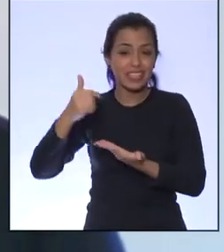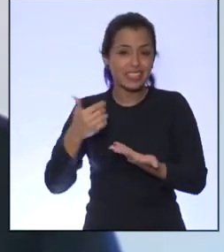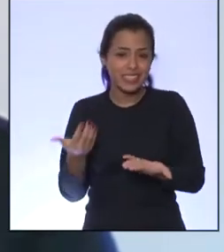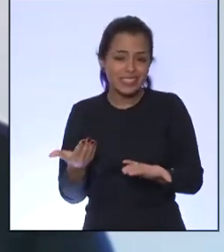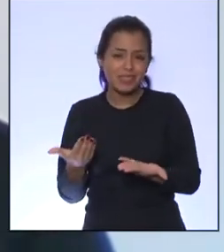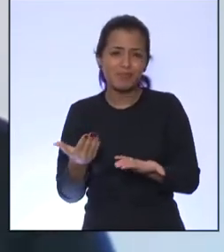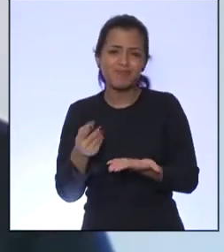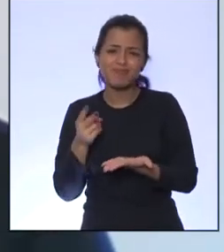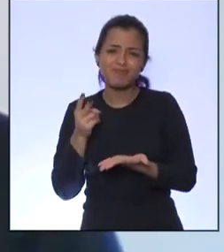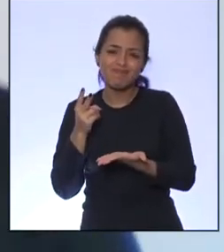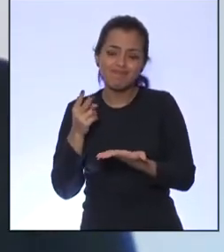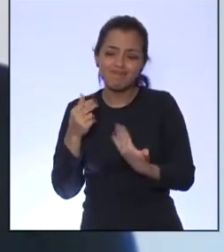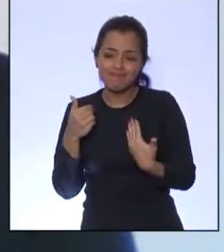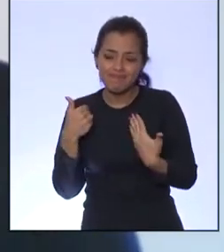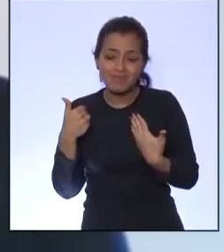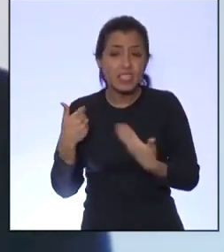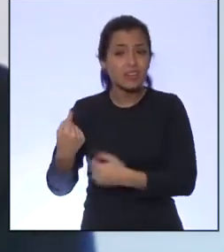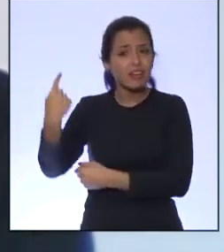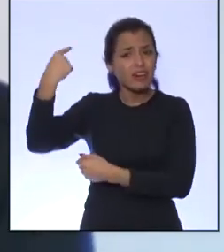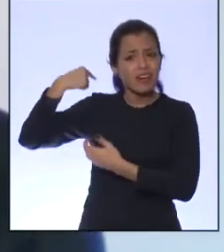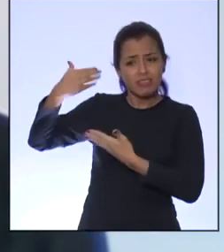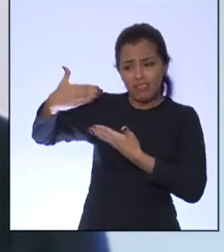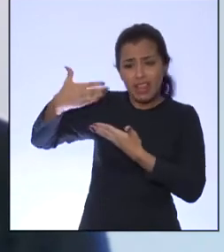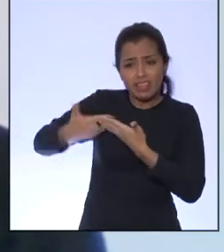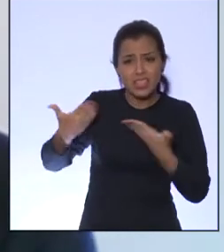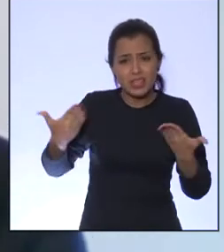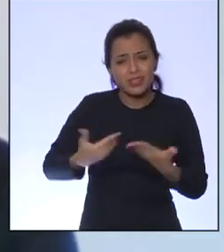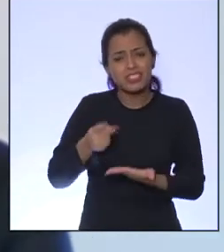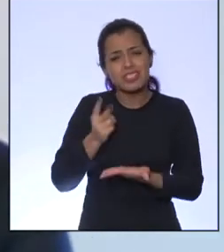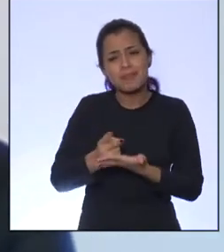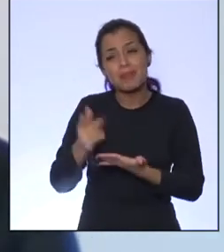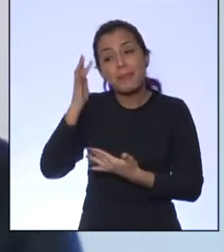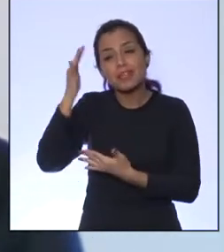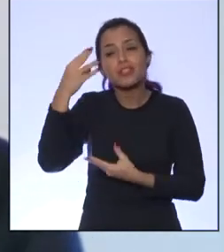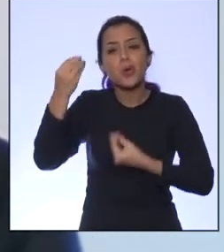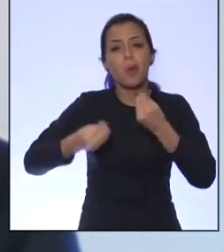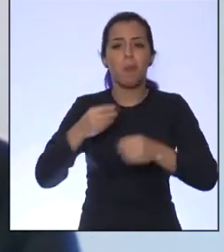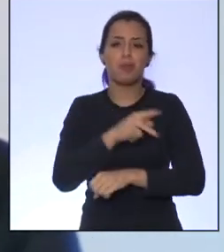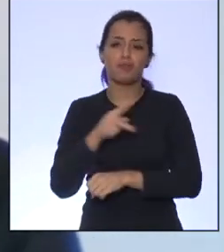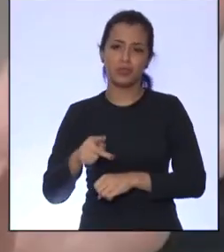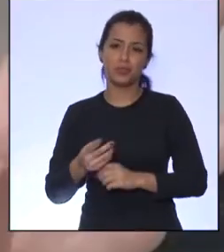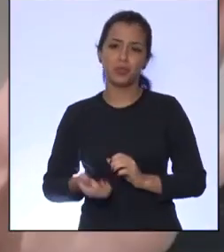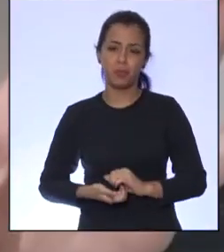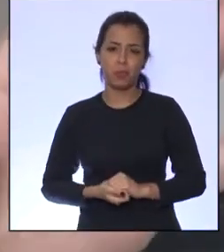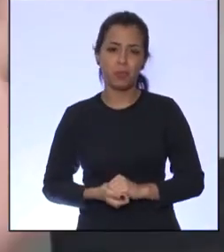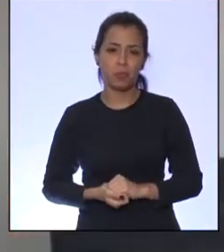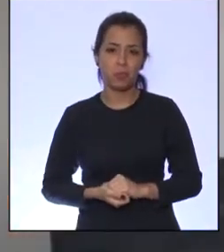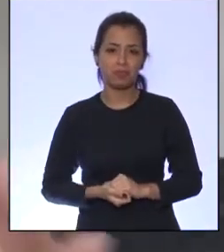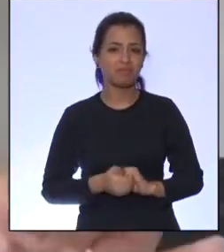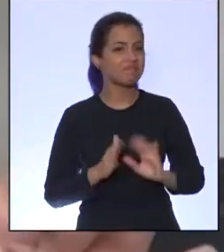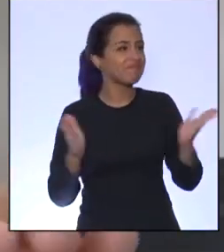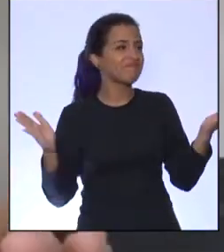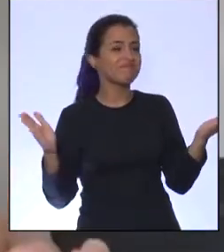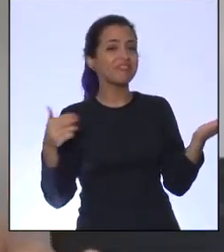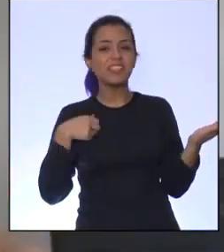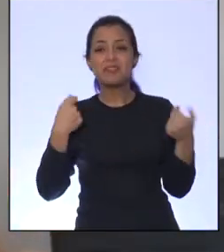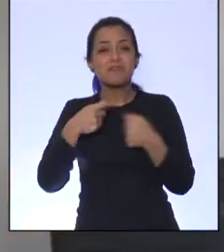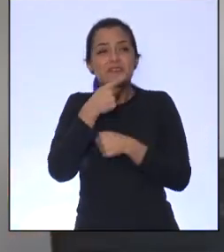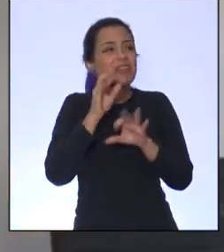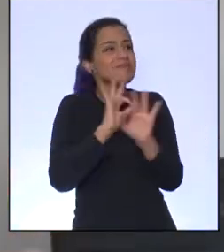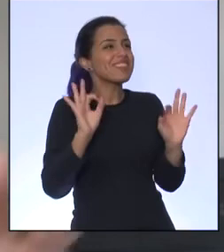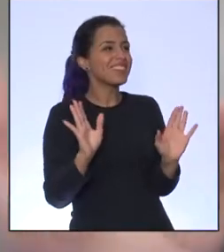sempre imaginei a condição de professor. eu não preciso falar mais nada. Eu quero encerrar